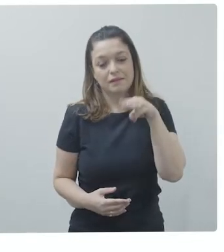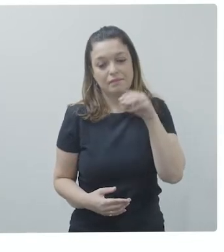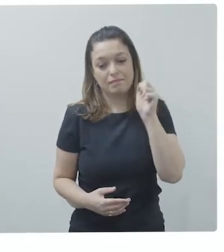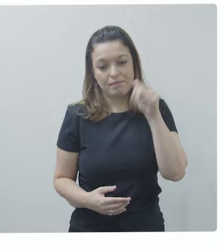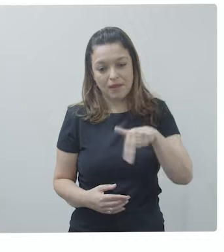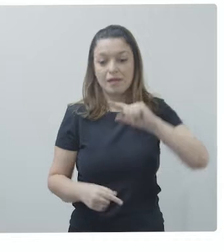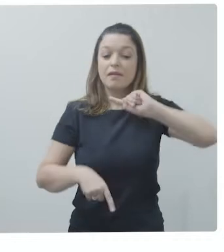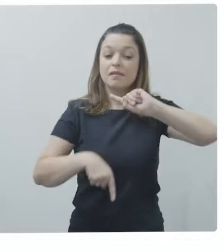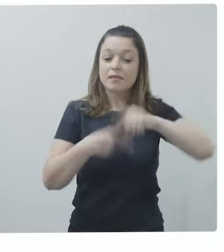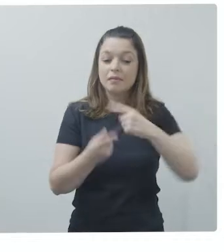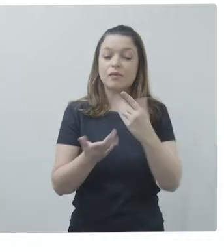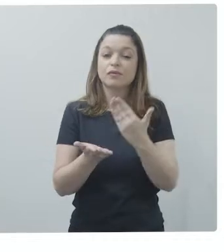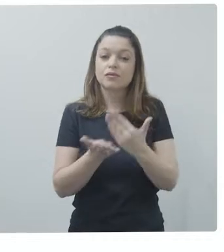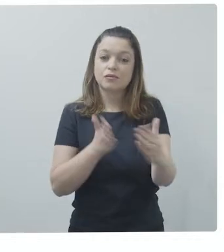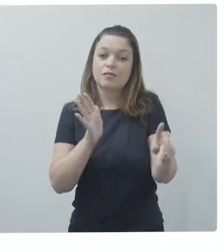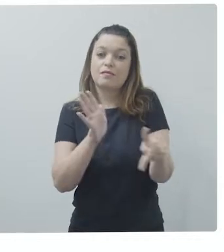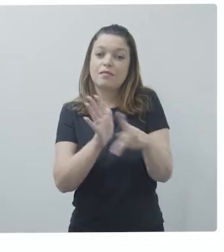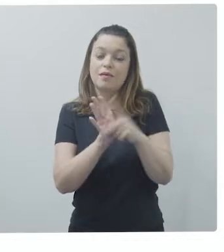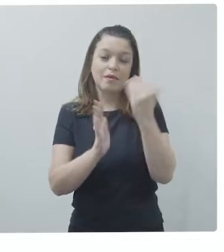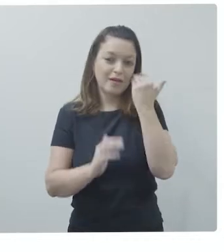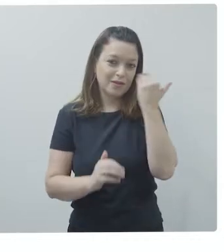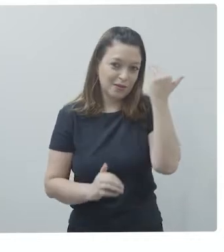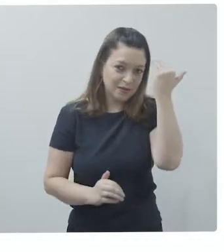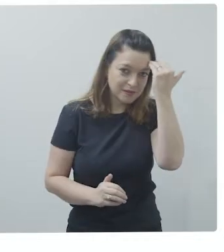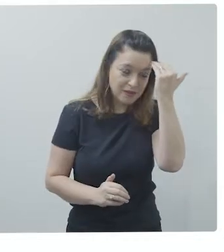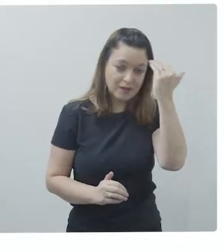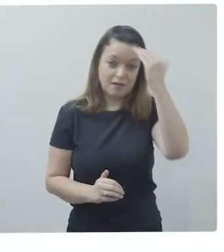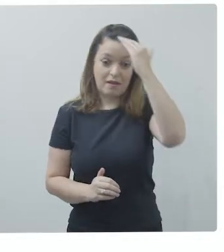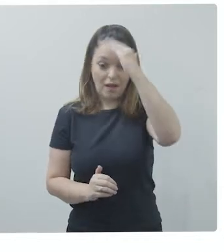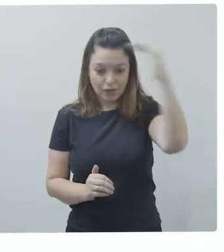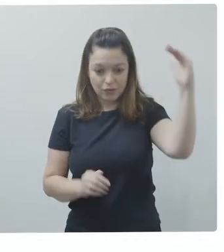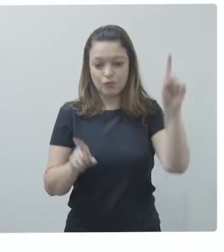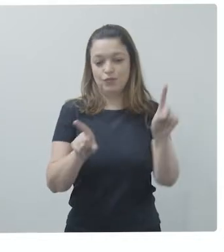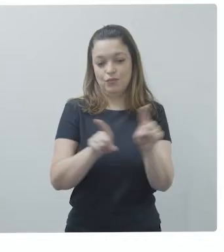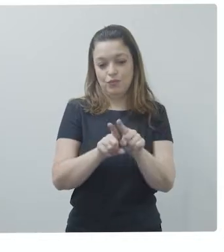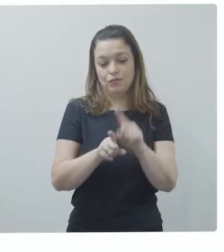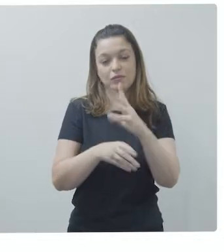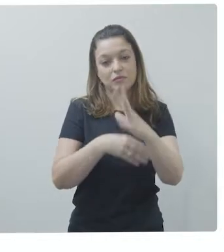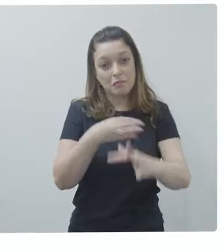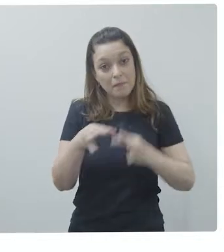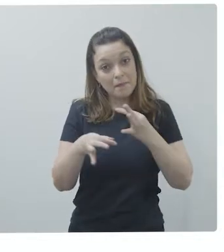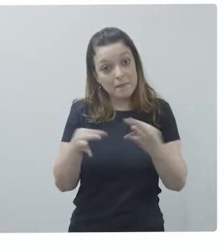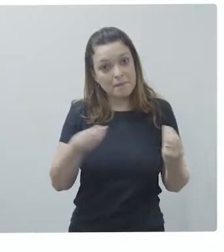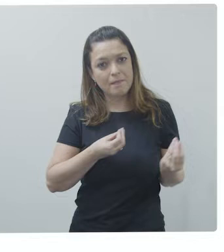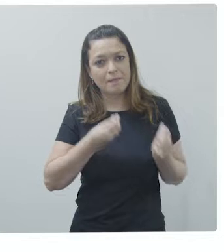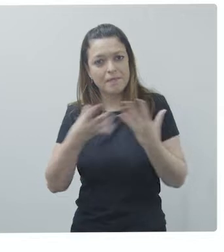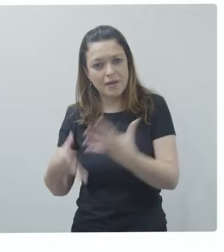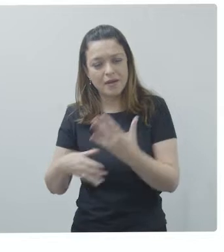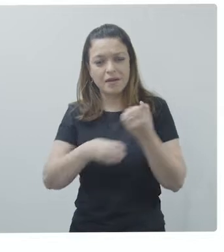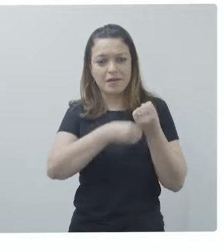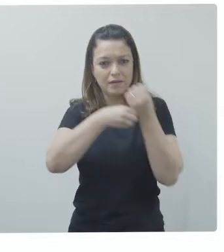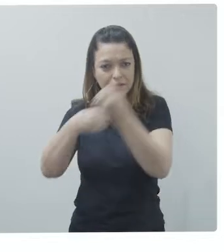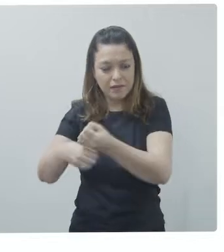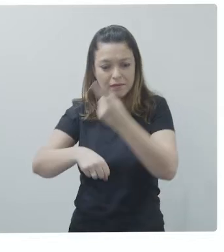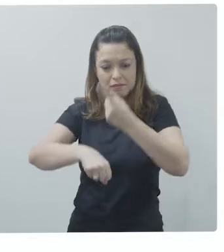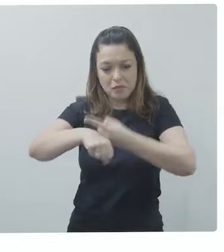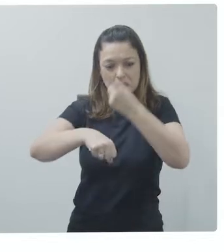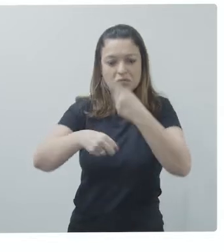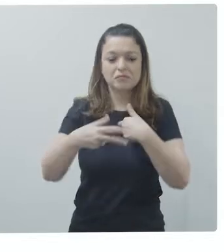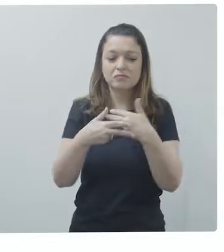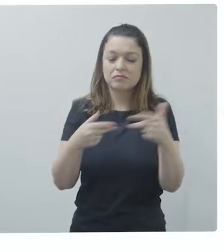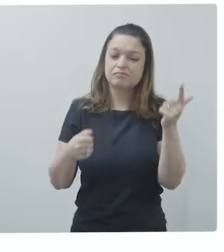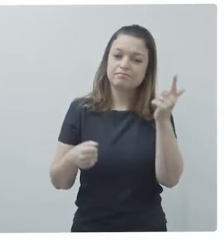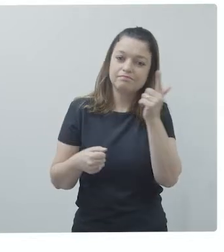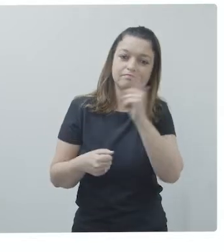infanto-juvenil. Suas obras receberam inúmeros prêmios e medalhas e foram adaptadas em bem-sucedidas versões